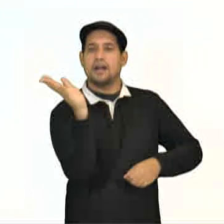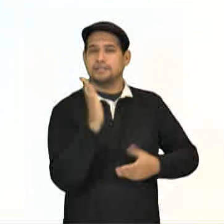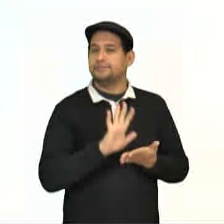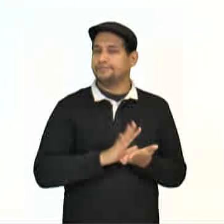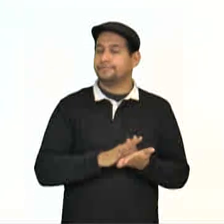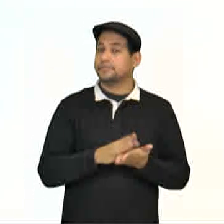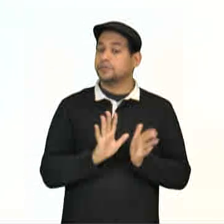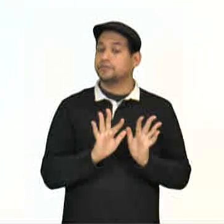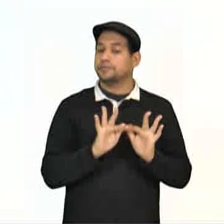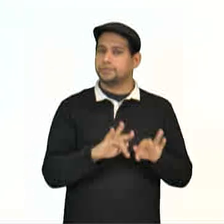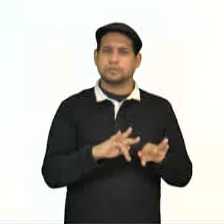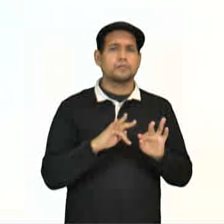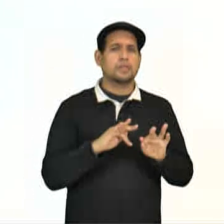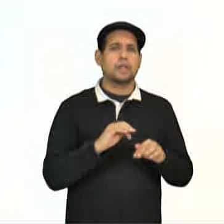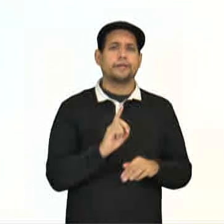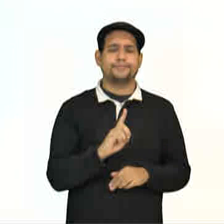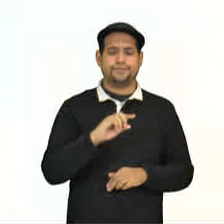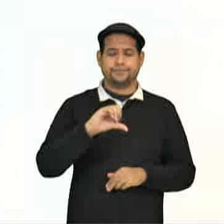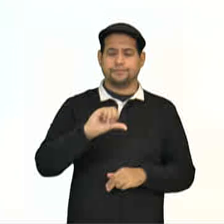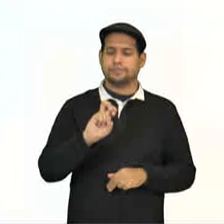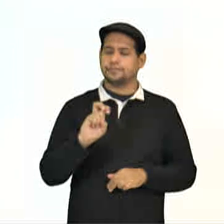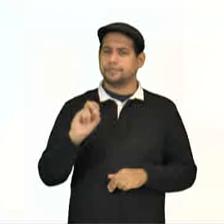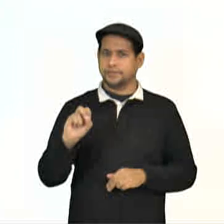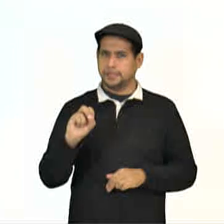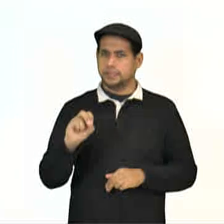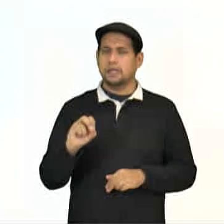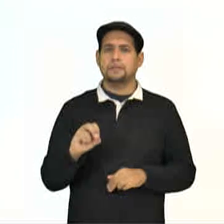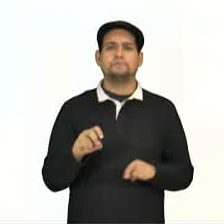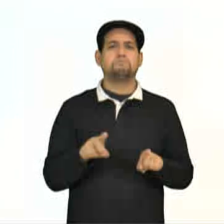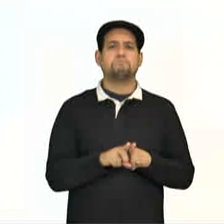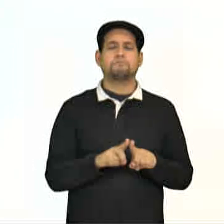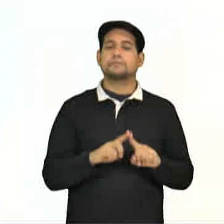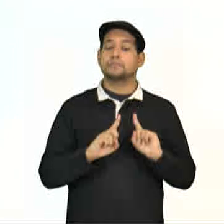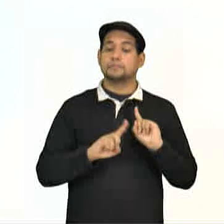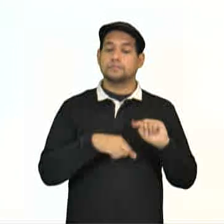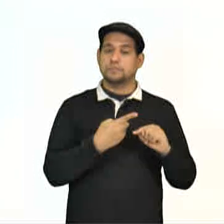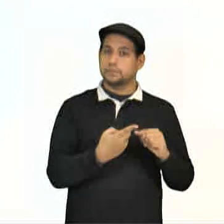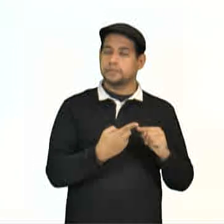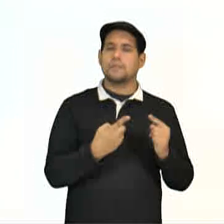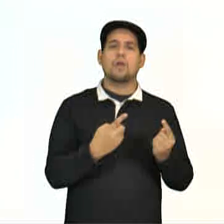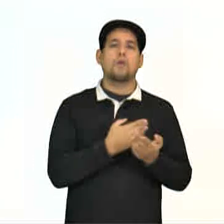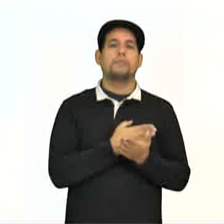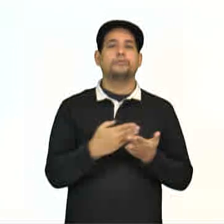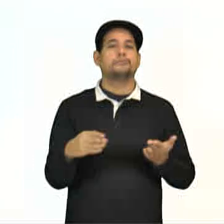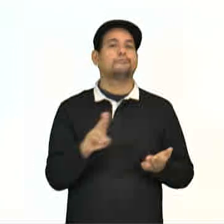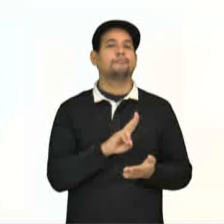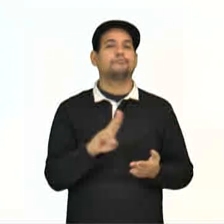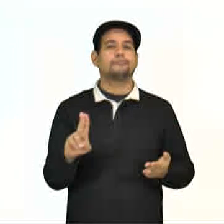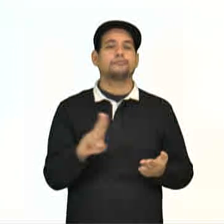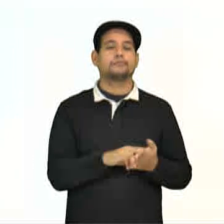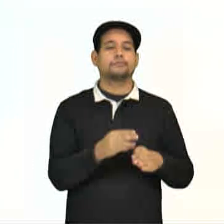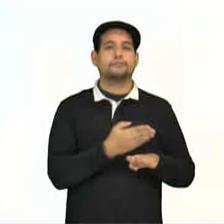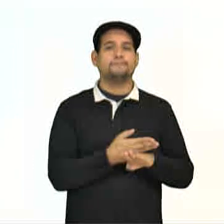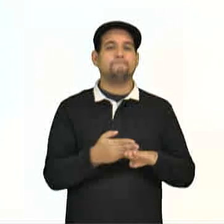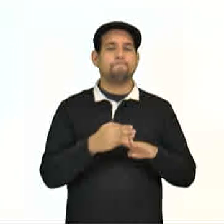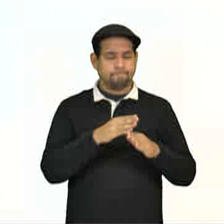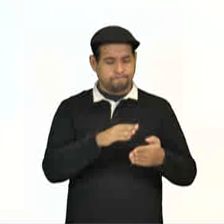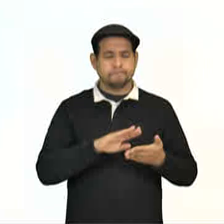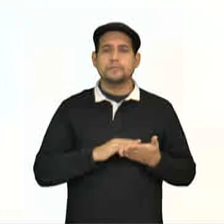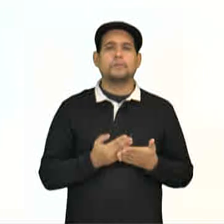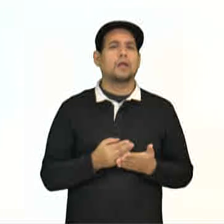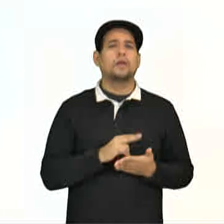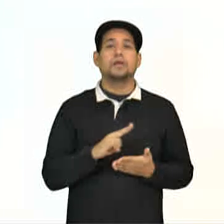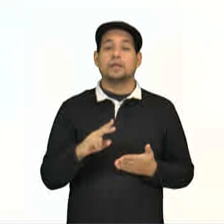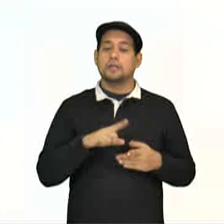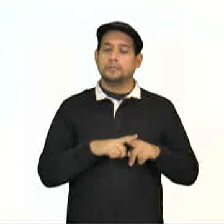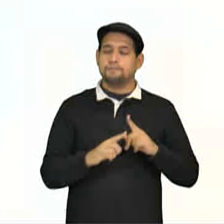No final da década de 1950 e que, por conseguinte, passou a dar nome ao estilo de interpretação